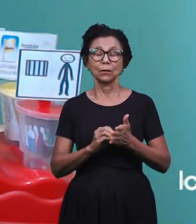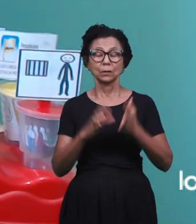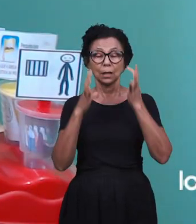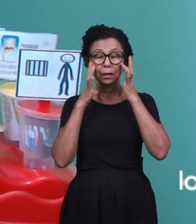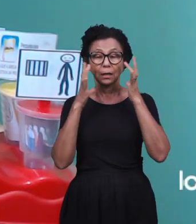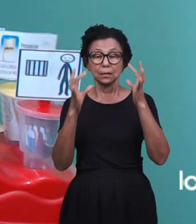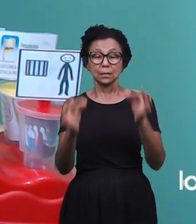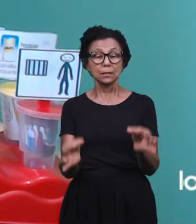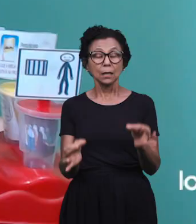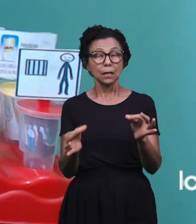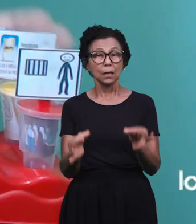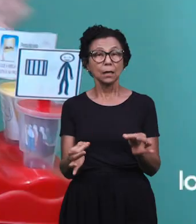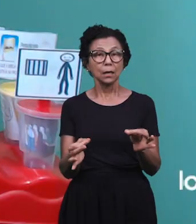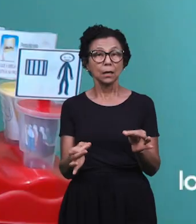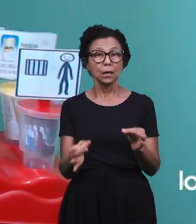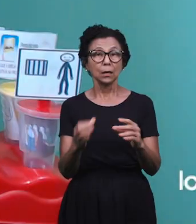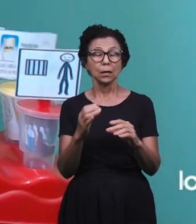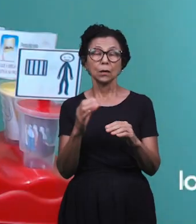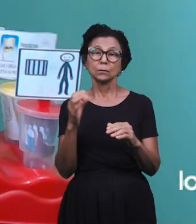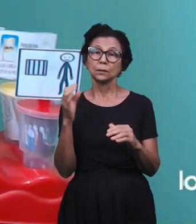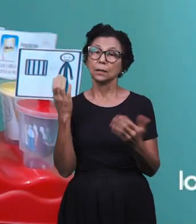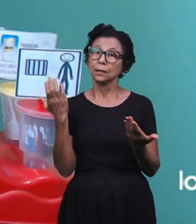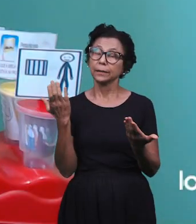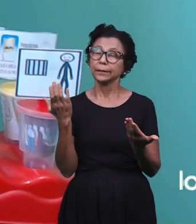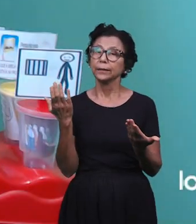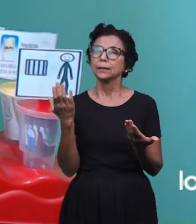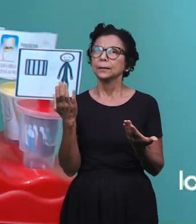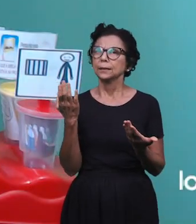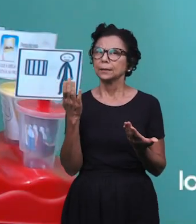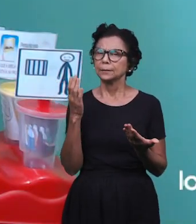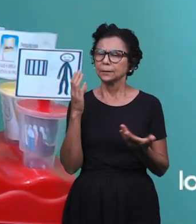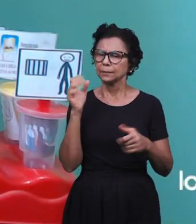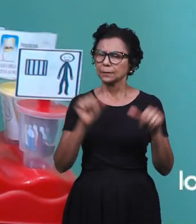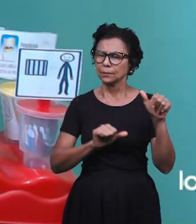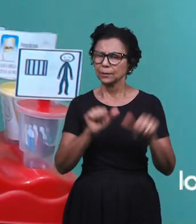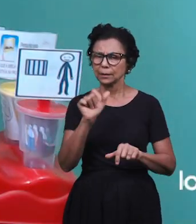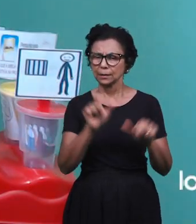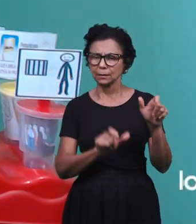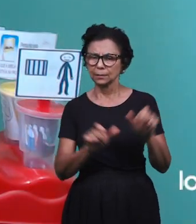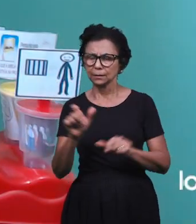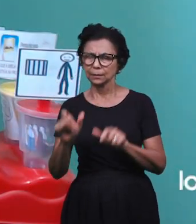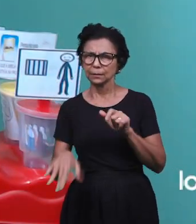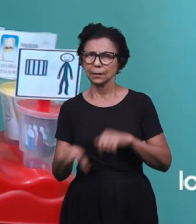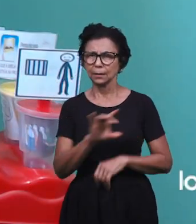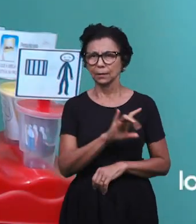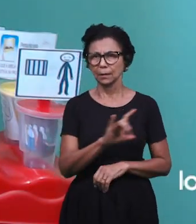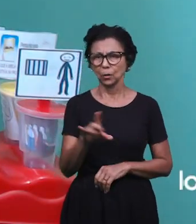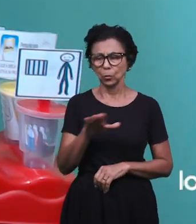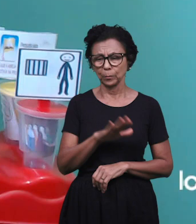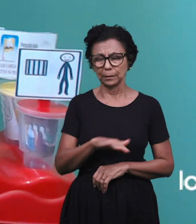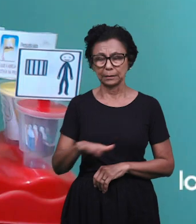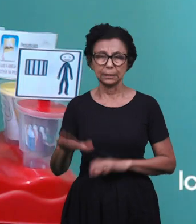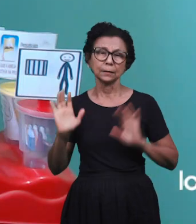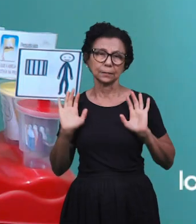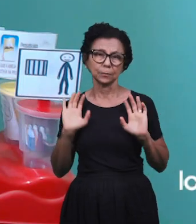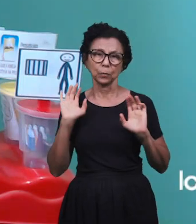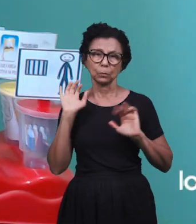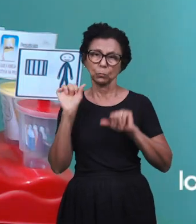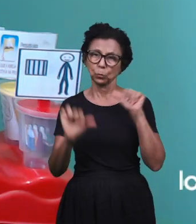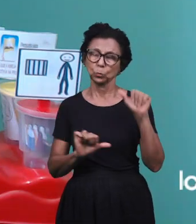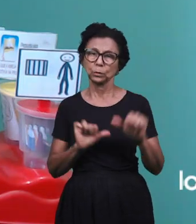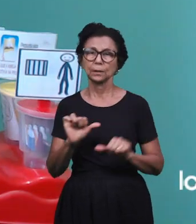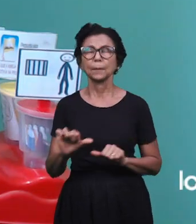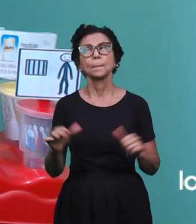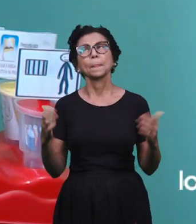de comunicação, e aí eu posso pensar em um dos níveis e nós podemos modificar. Exemplo,